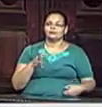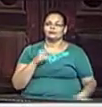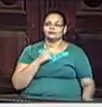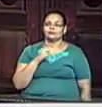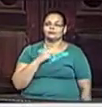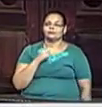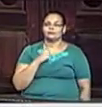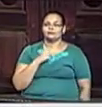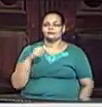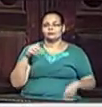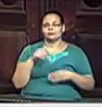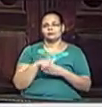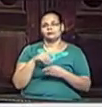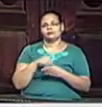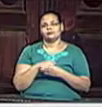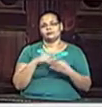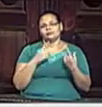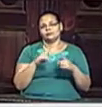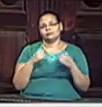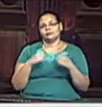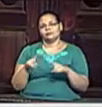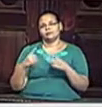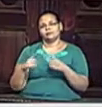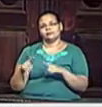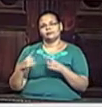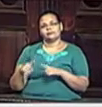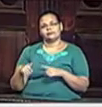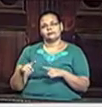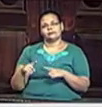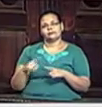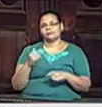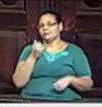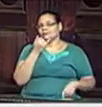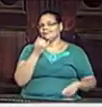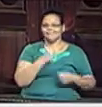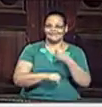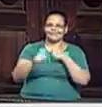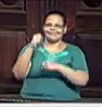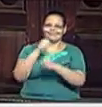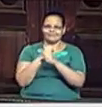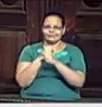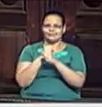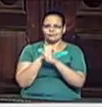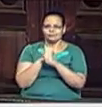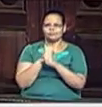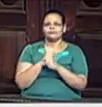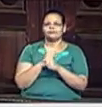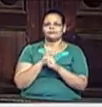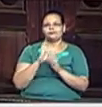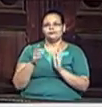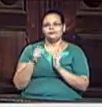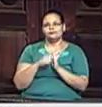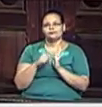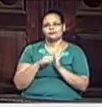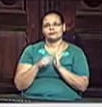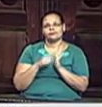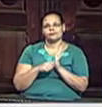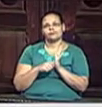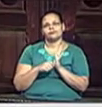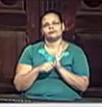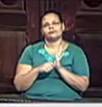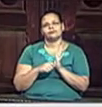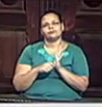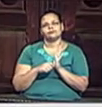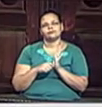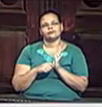tenho este voto pronto, desde o ano passado, escrito, para